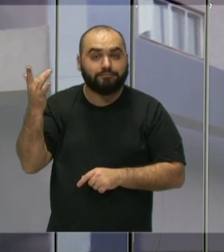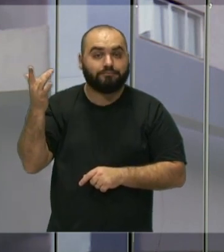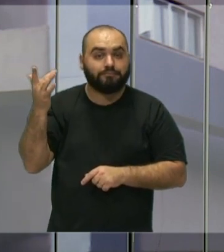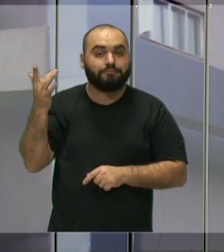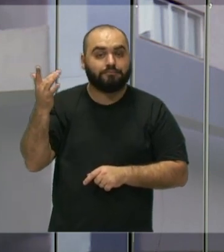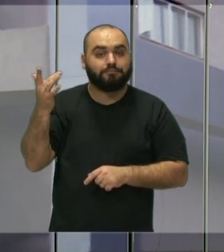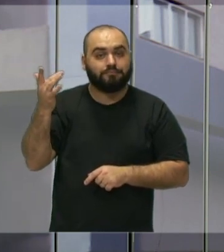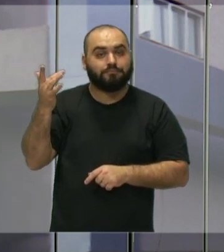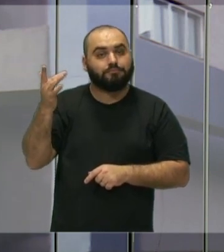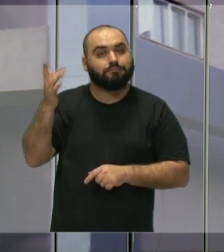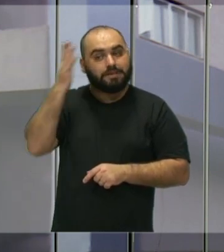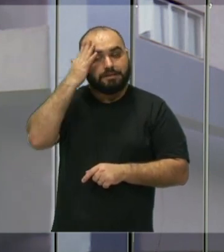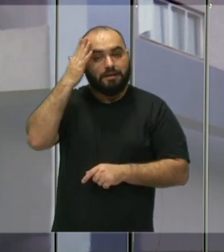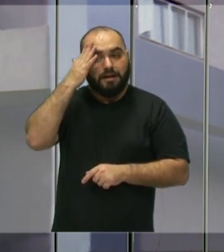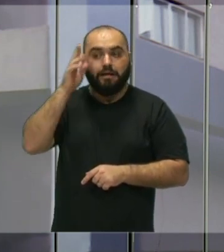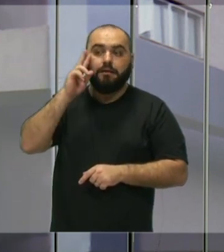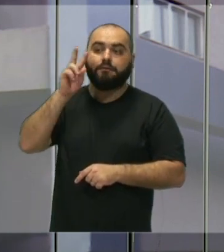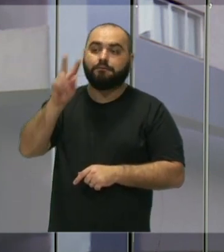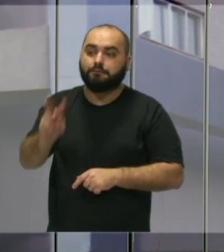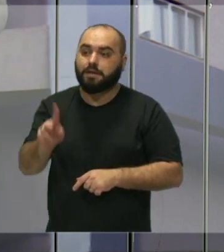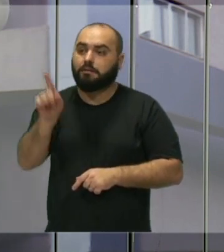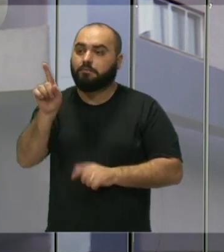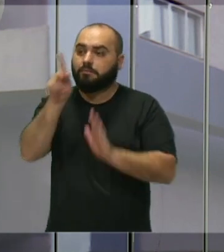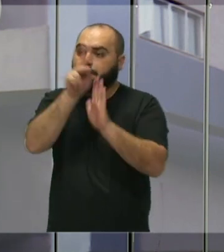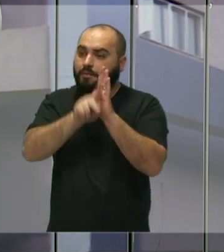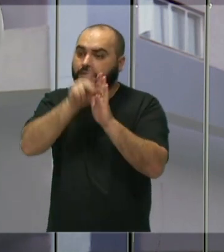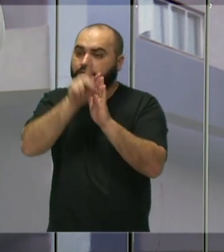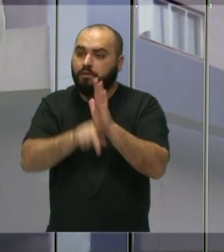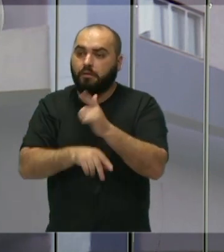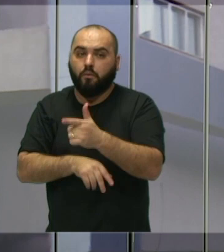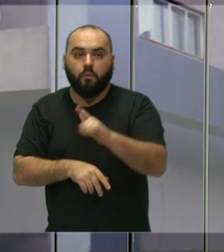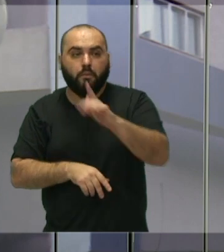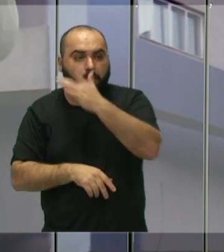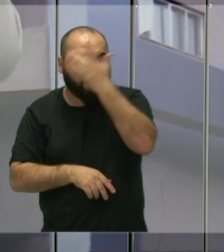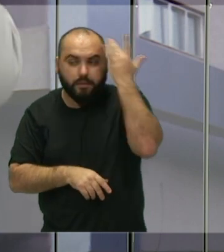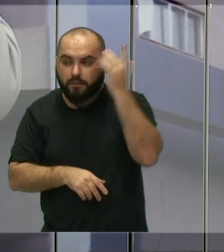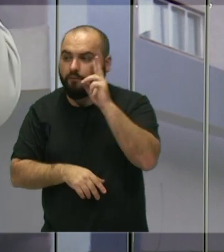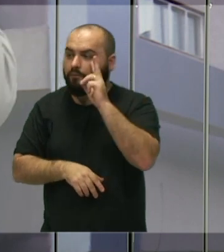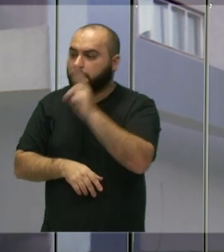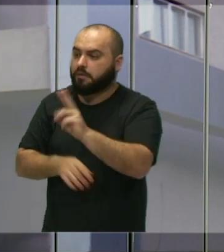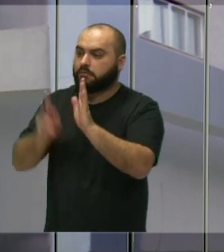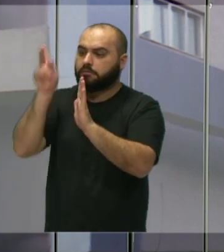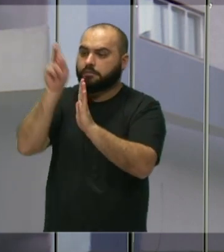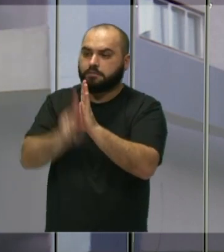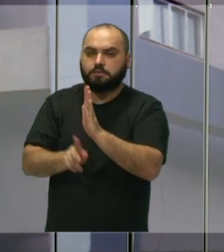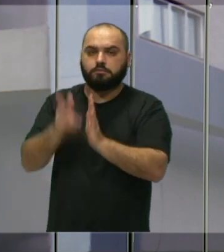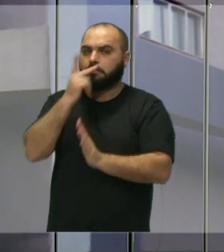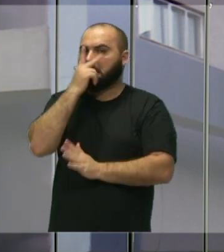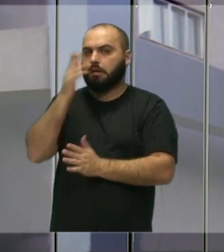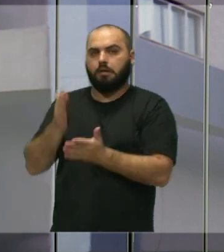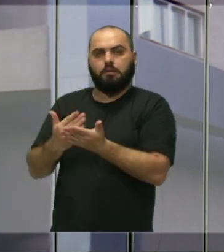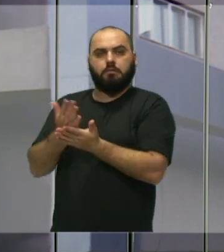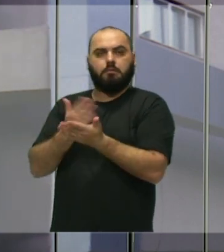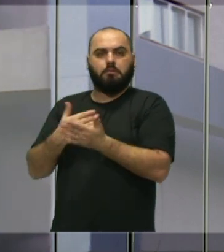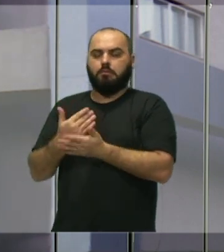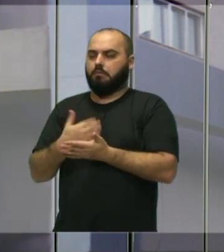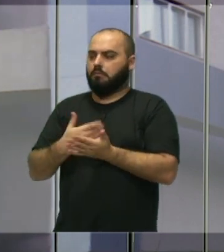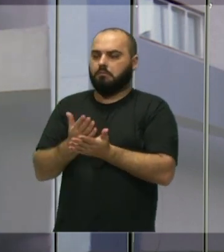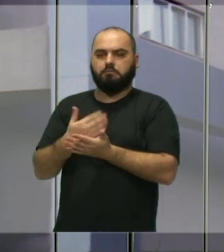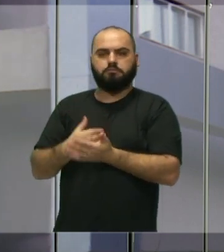infelizmente vê a realização do projeto de outra pessoa, isso às vezes parece que incomoda elas,